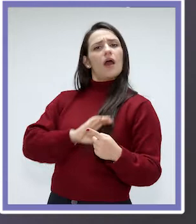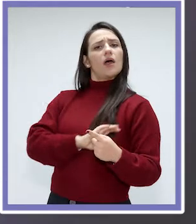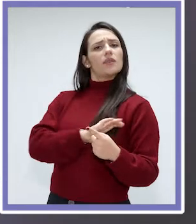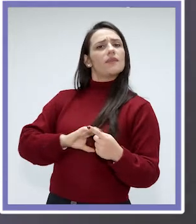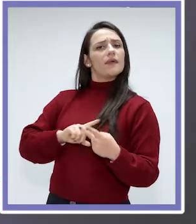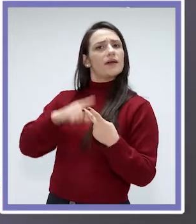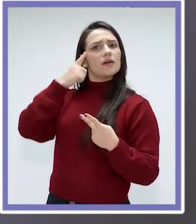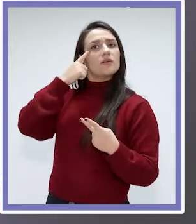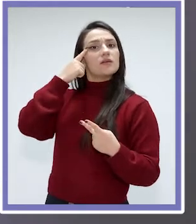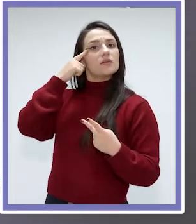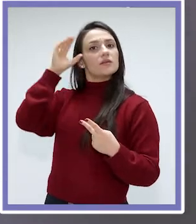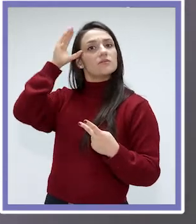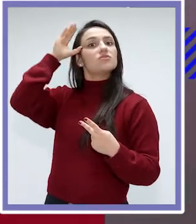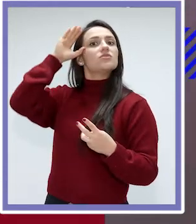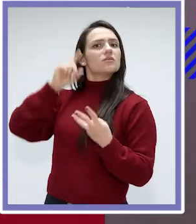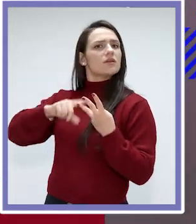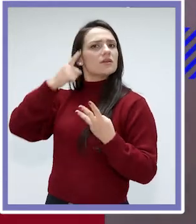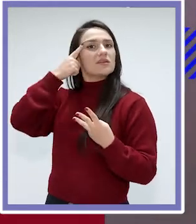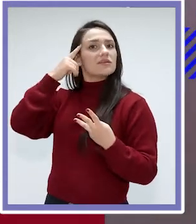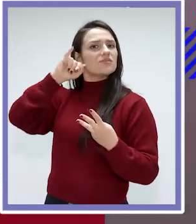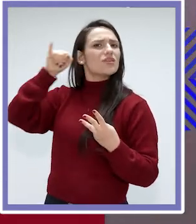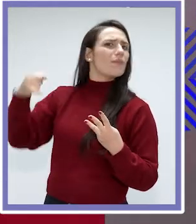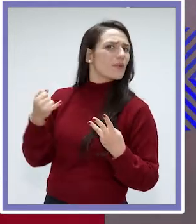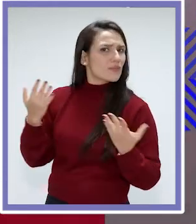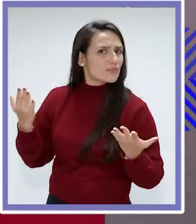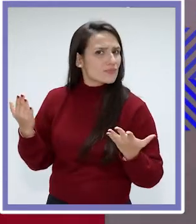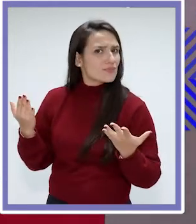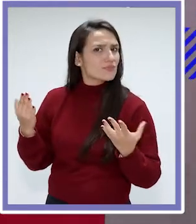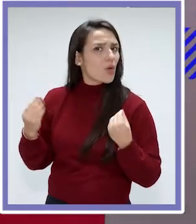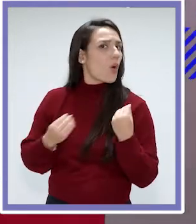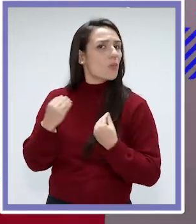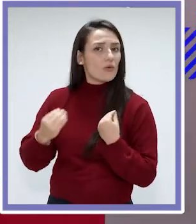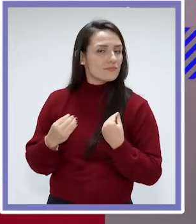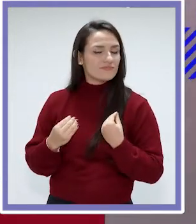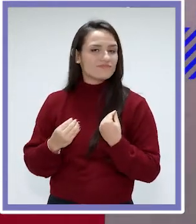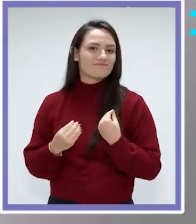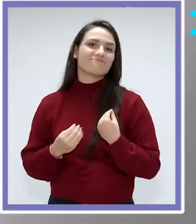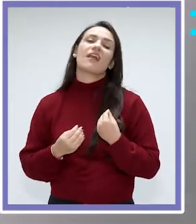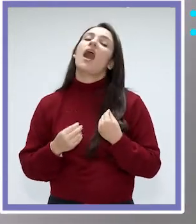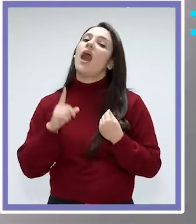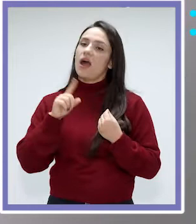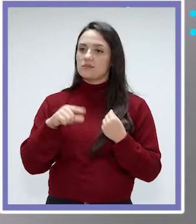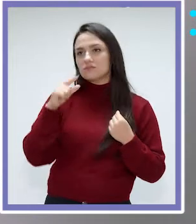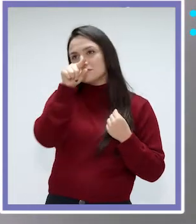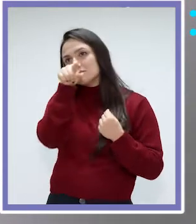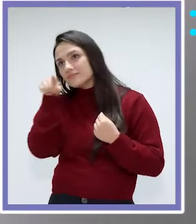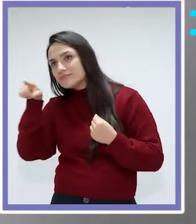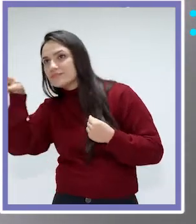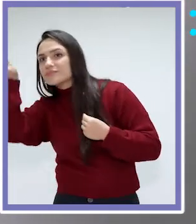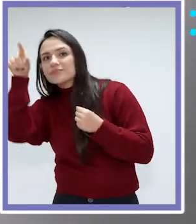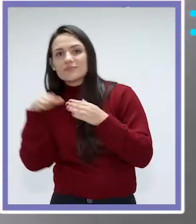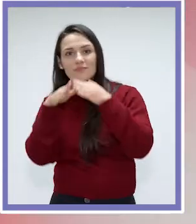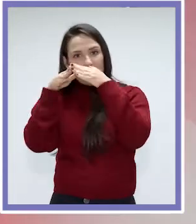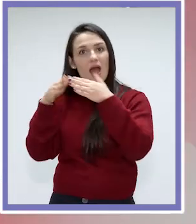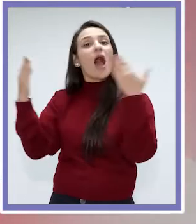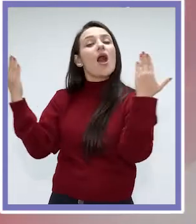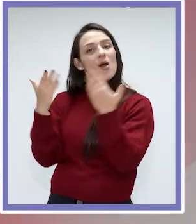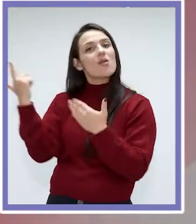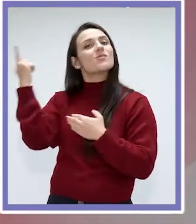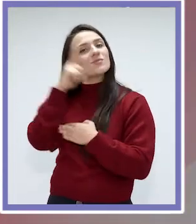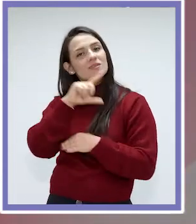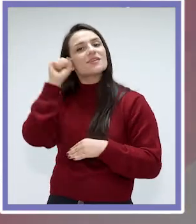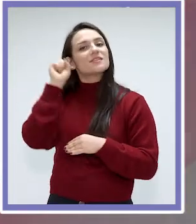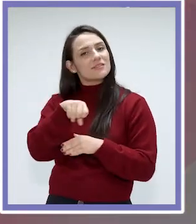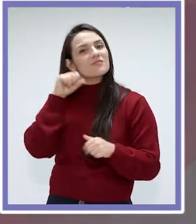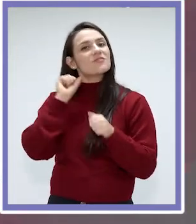E a rota bioceânica, ela vem a facilitar esse trajeto não só econômico,